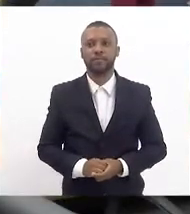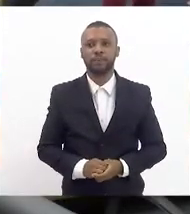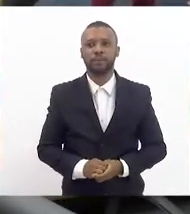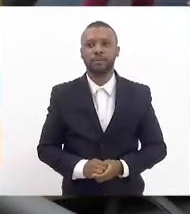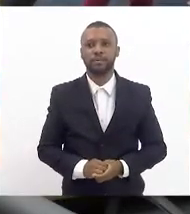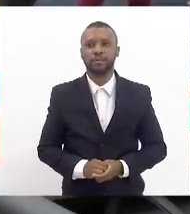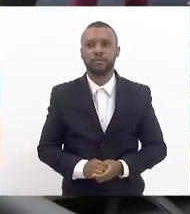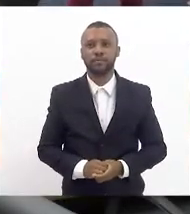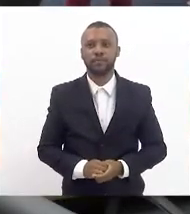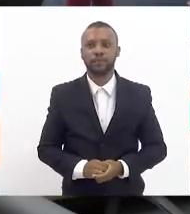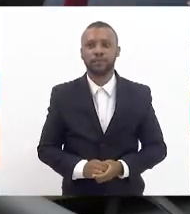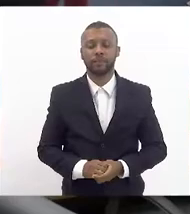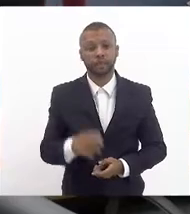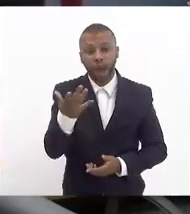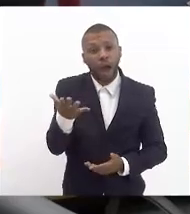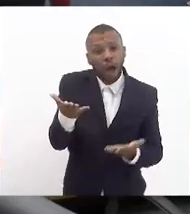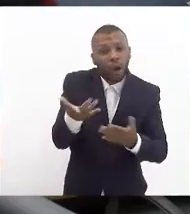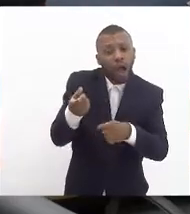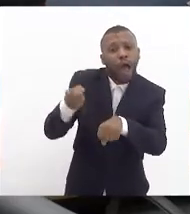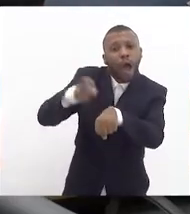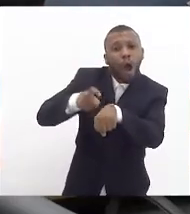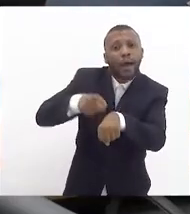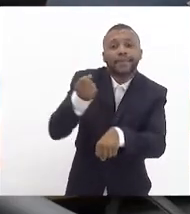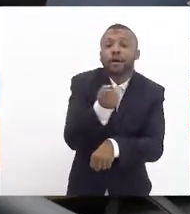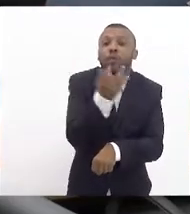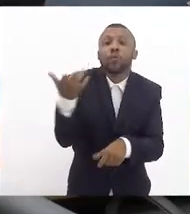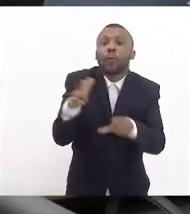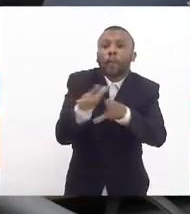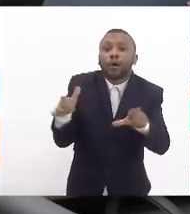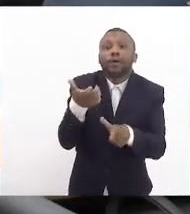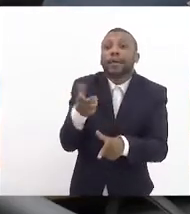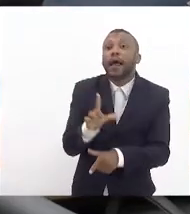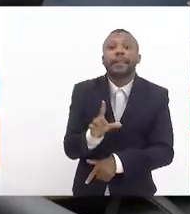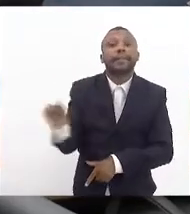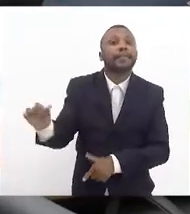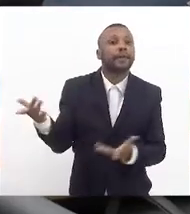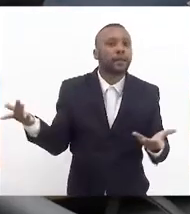Não, é hora. É hora. Vocês estavam esvaziando o quórum e eu queria descer, ué.